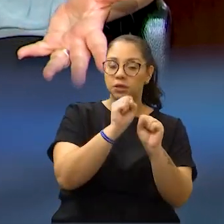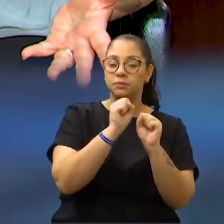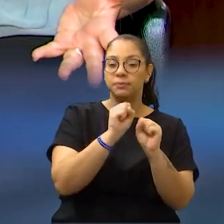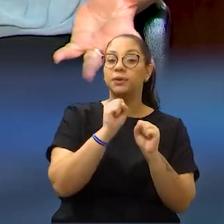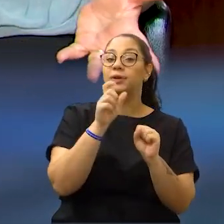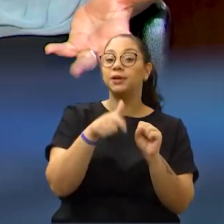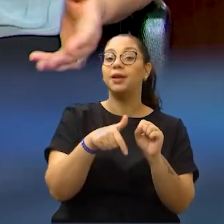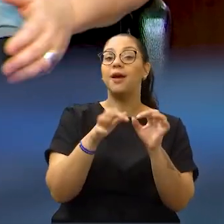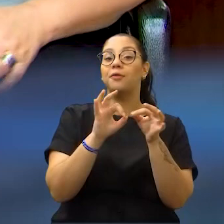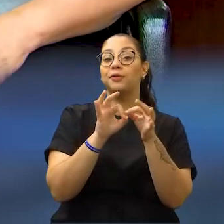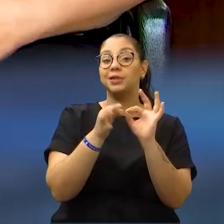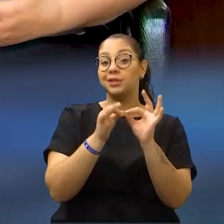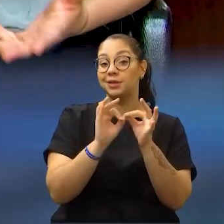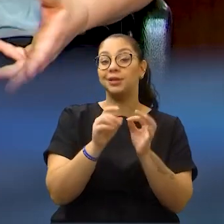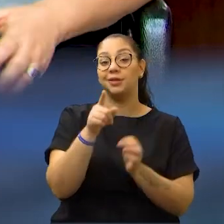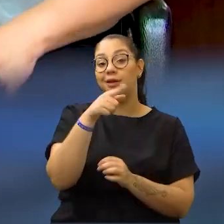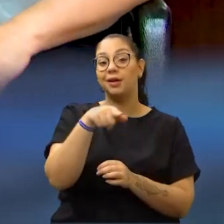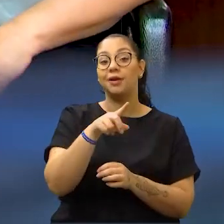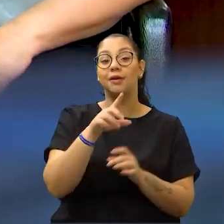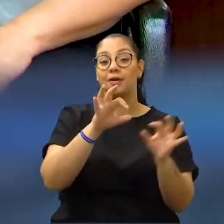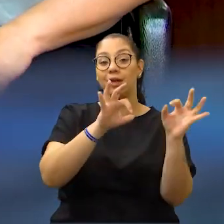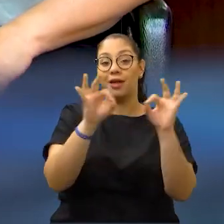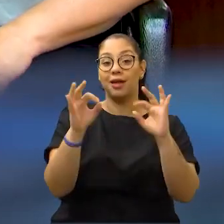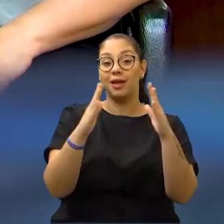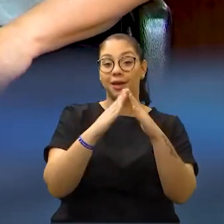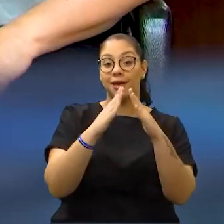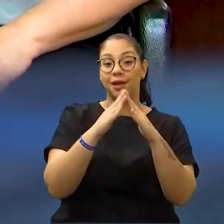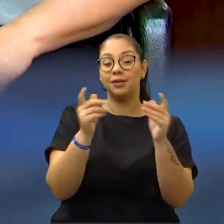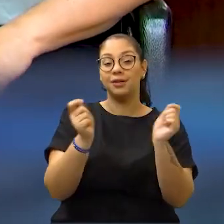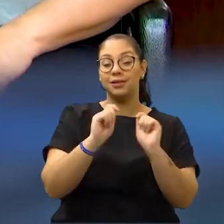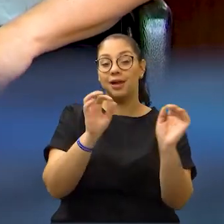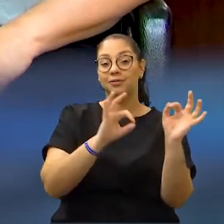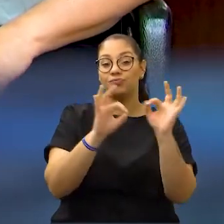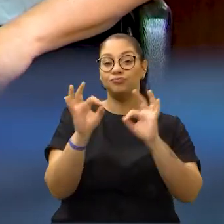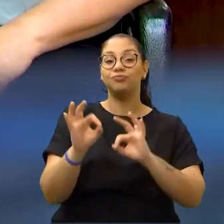ver, quem está em casa vai poder ver as crianças em atividade.